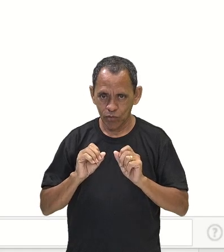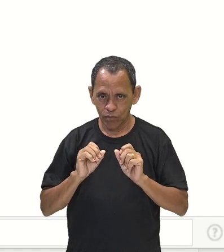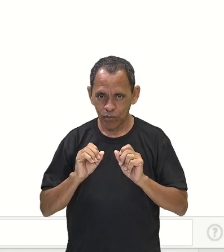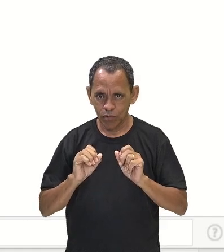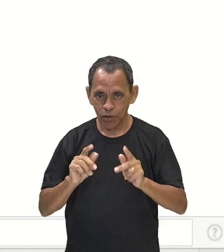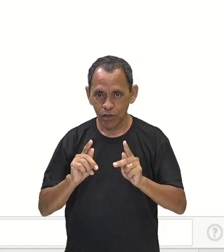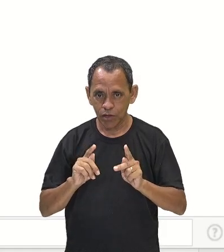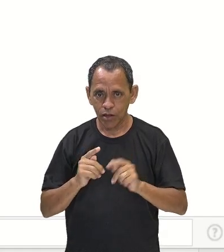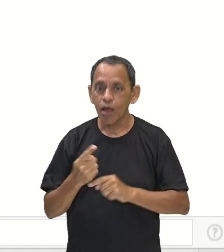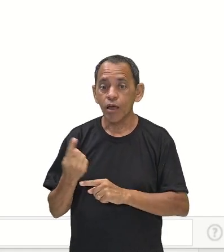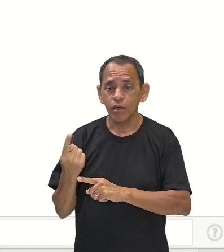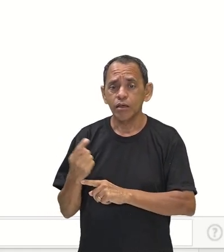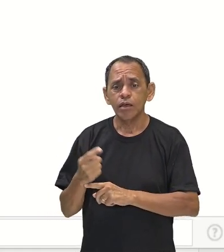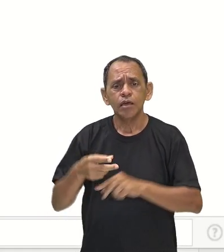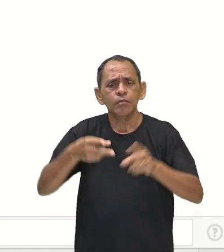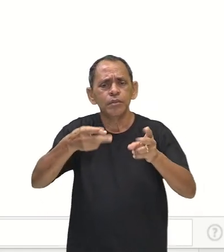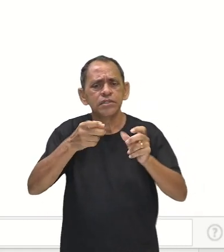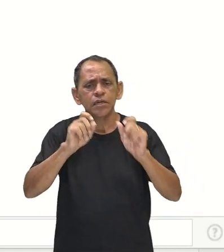necessariamente